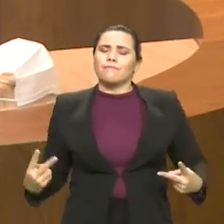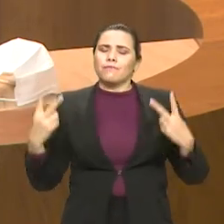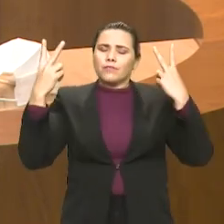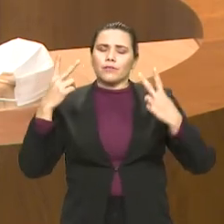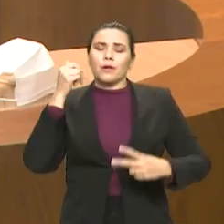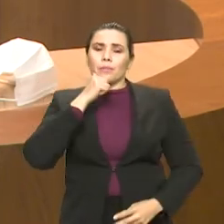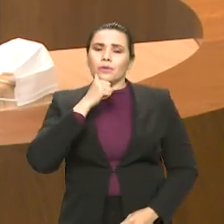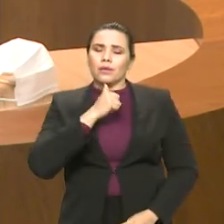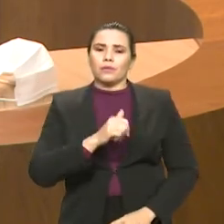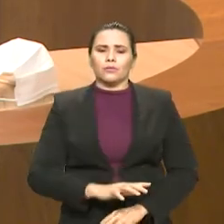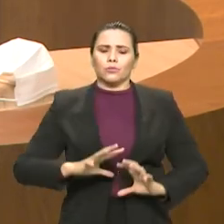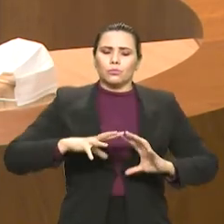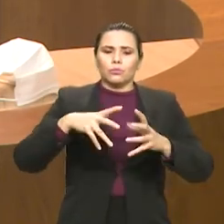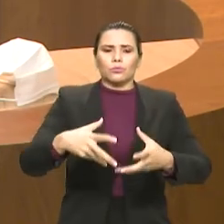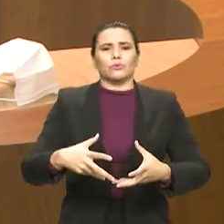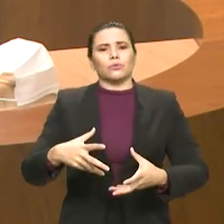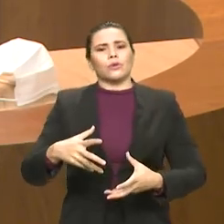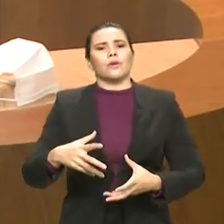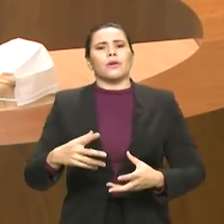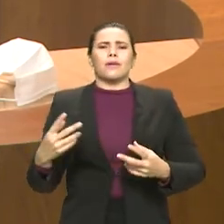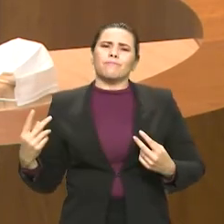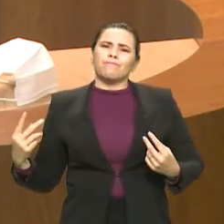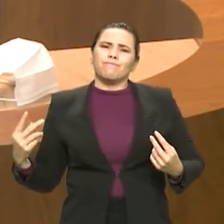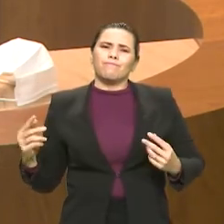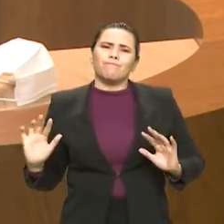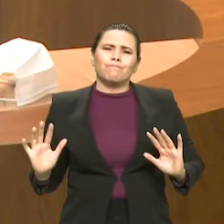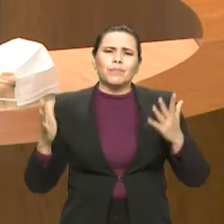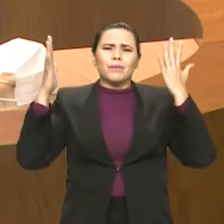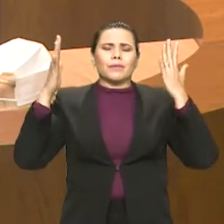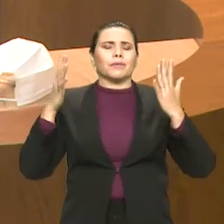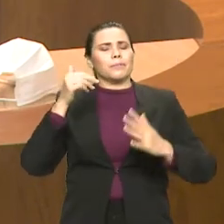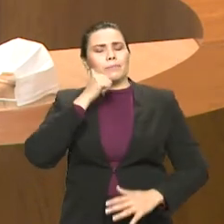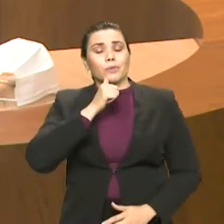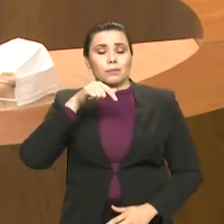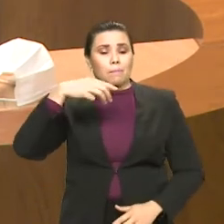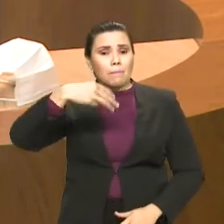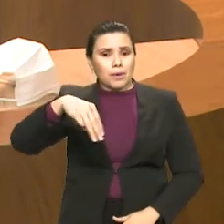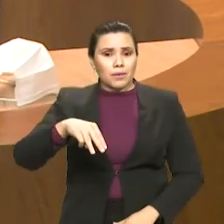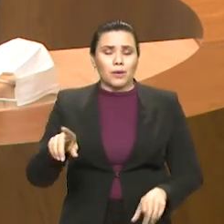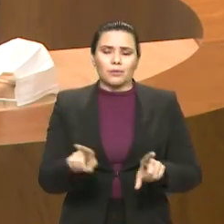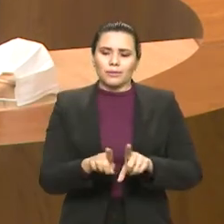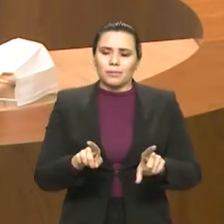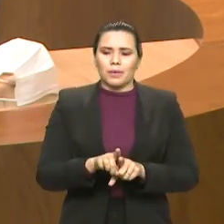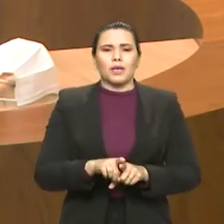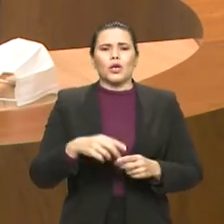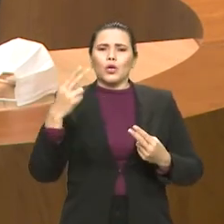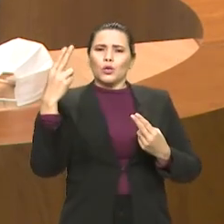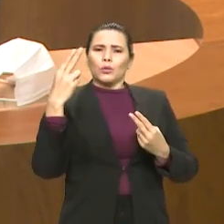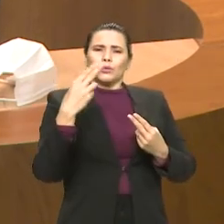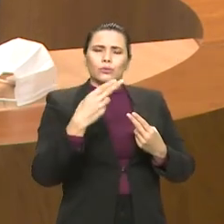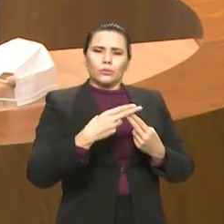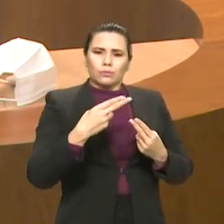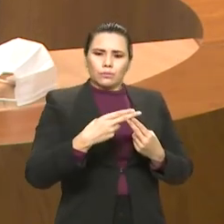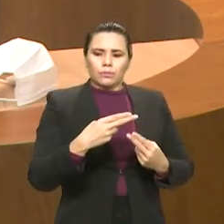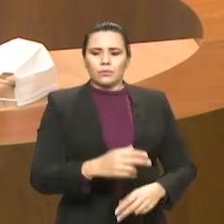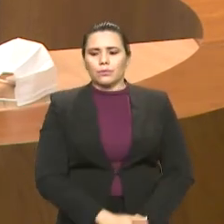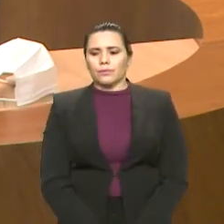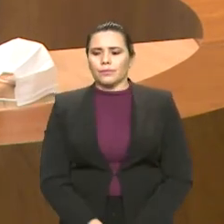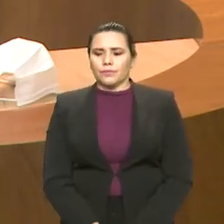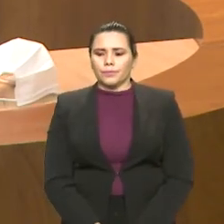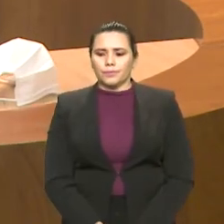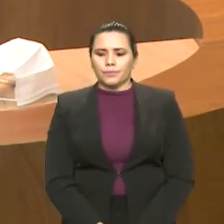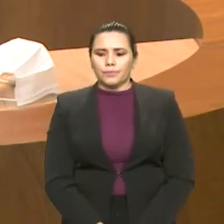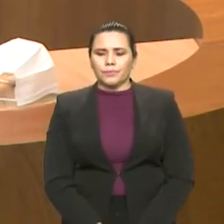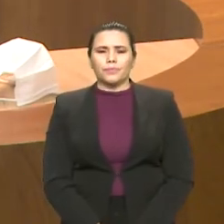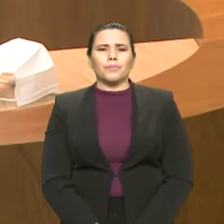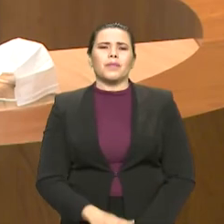meu Timon, a cidade que convivo diariamente, que vejo lá as feirantes, as costureiras, através de cooperativas, doutora